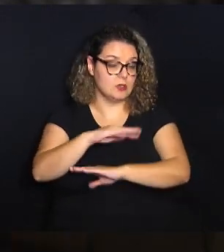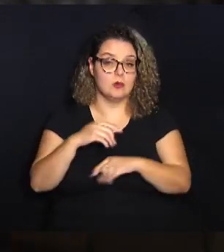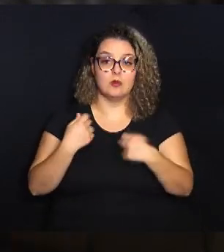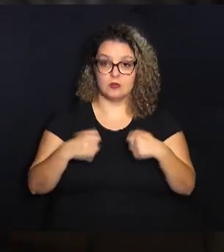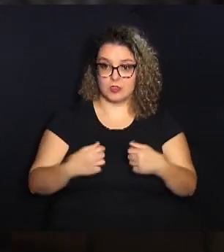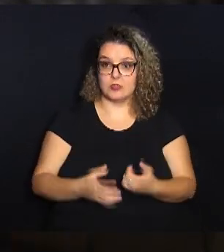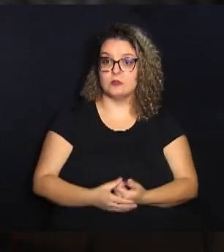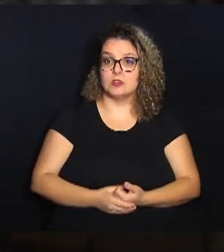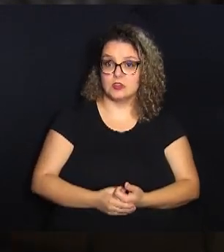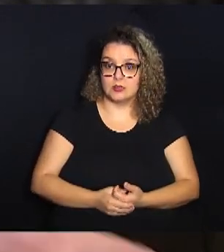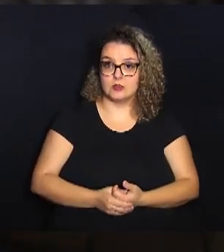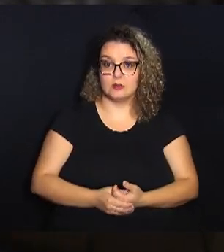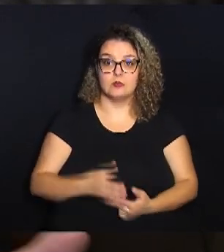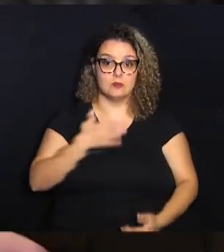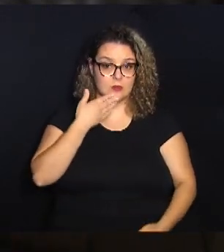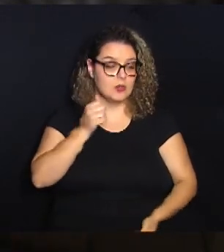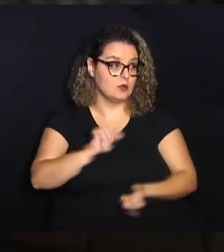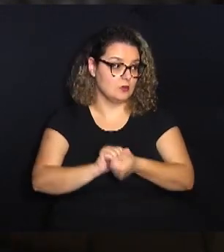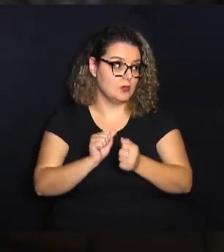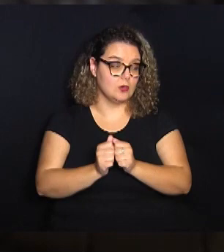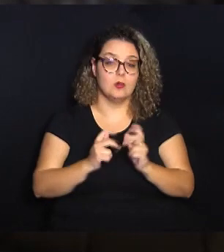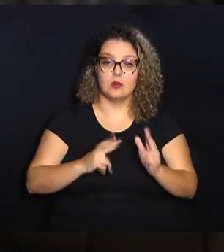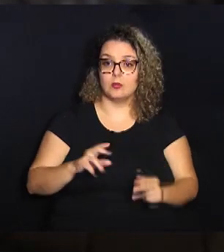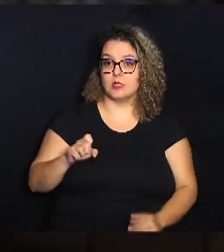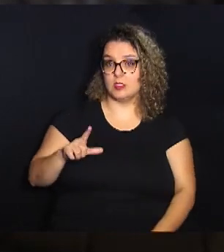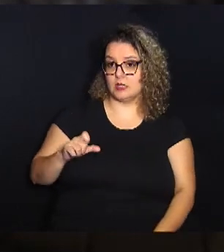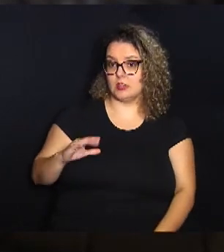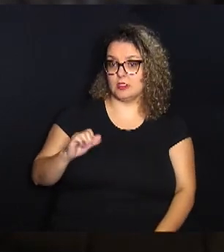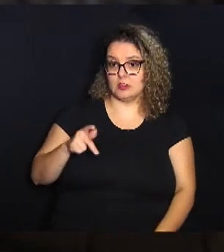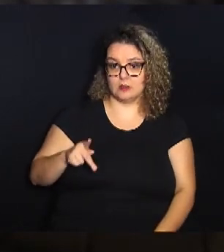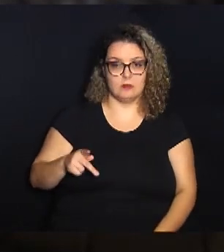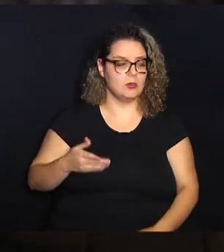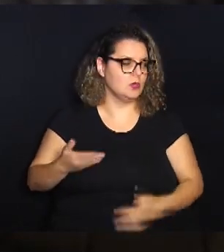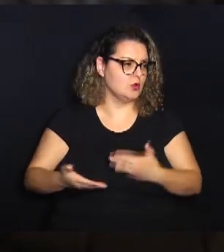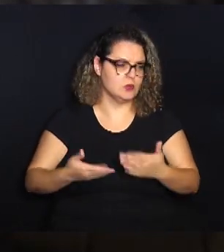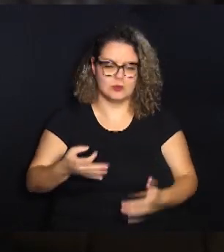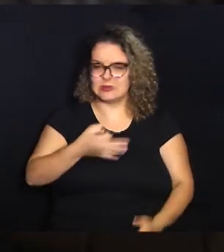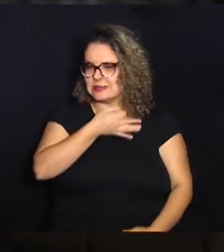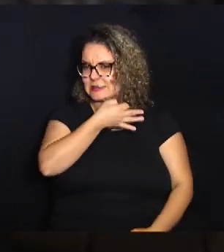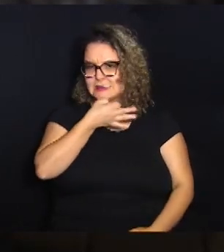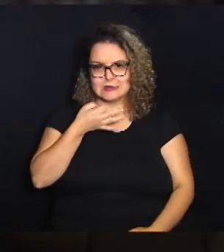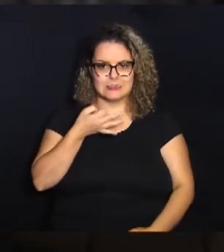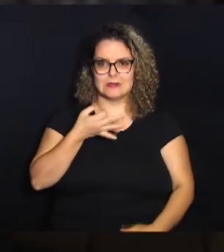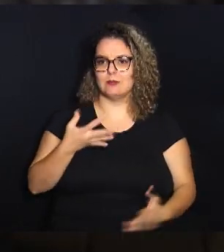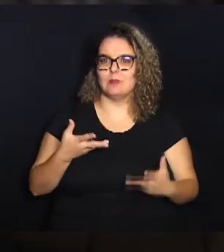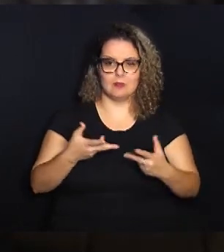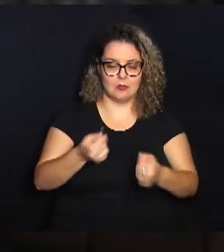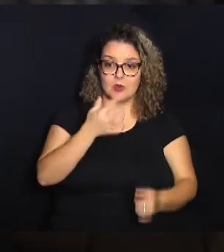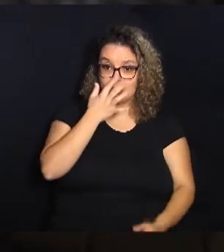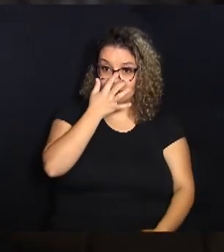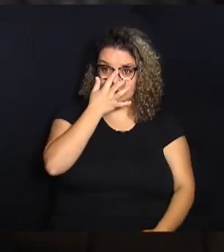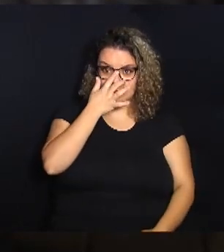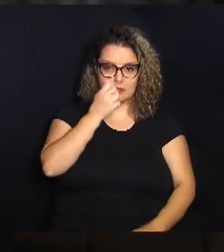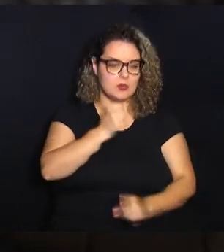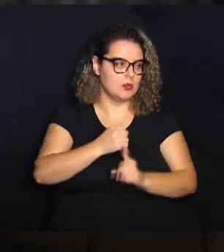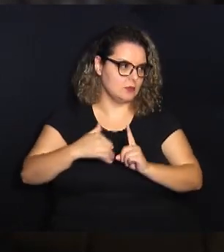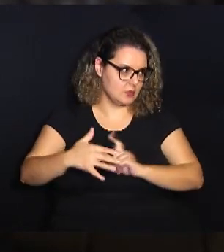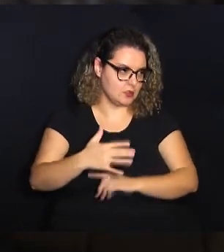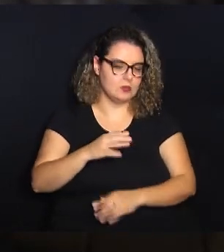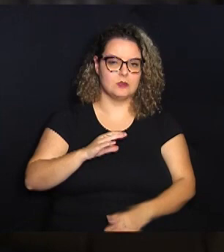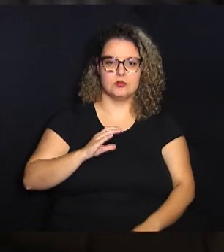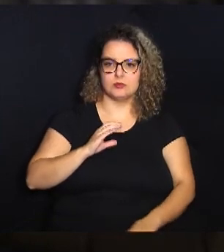ser melhor equipados, como a Elecamp, por exemplo, que tem prestado um serviço fantástico para a sociedade